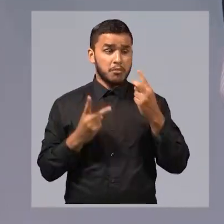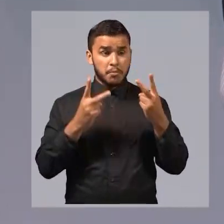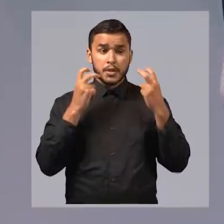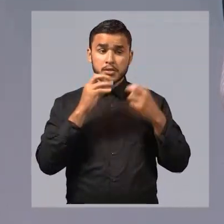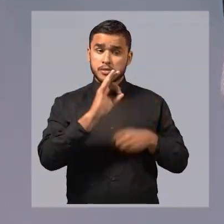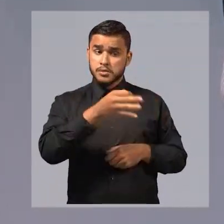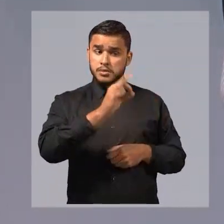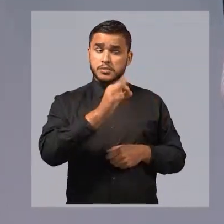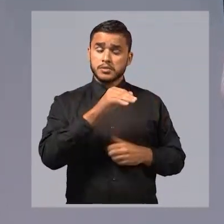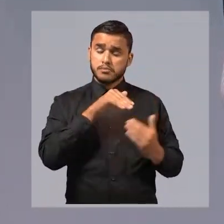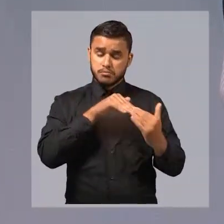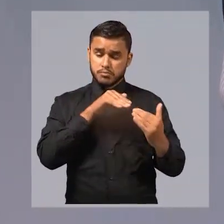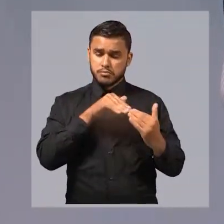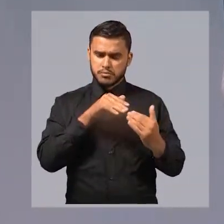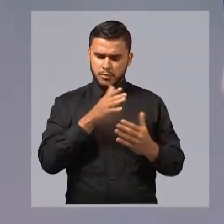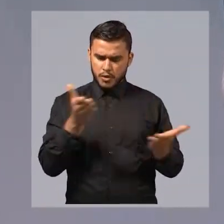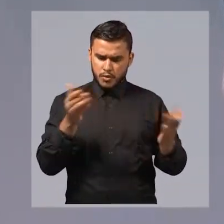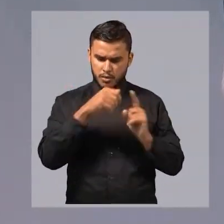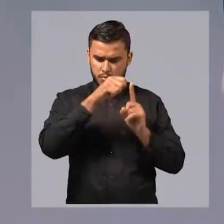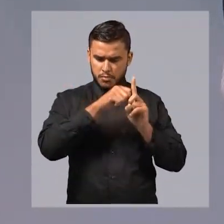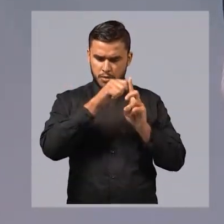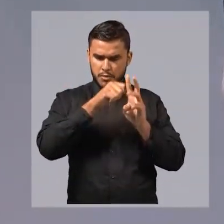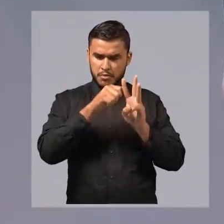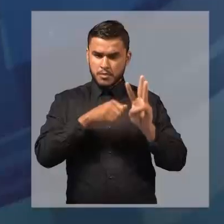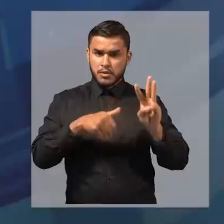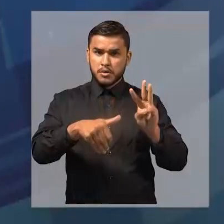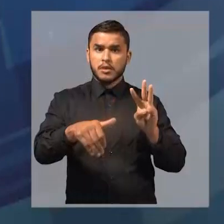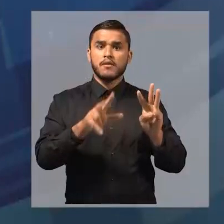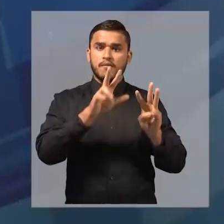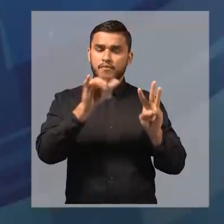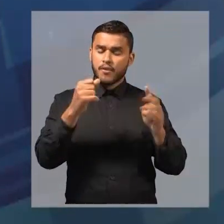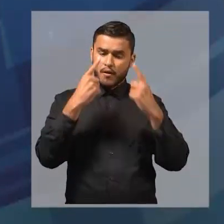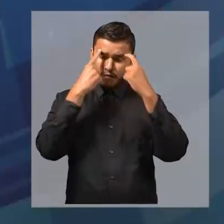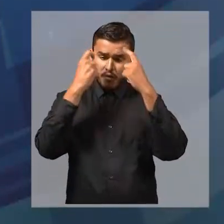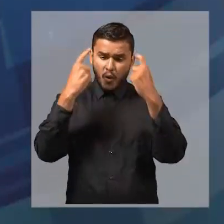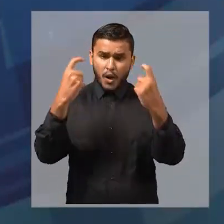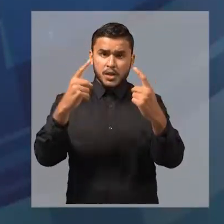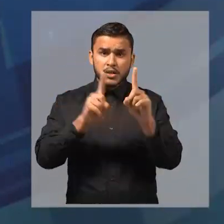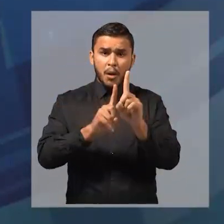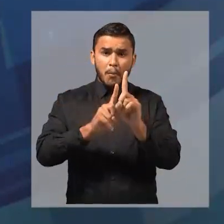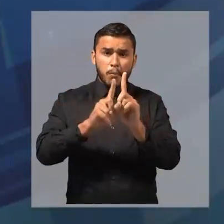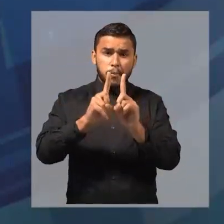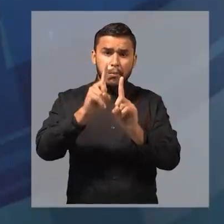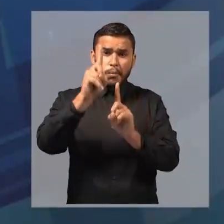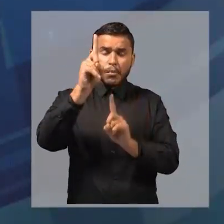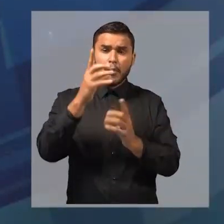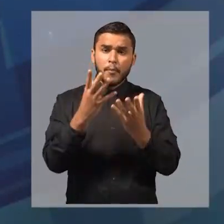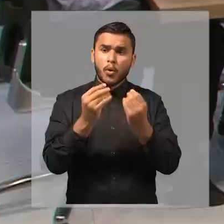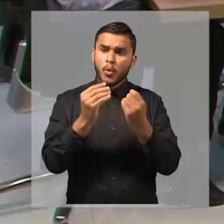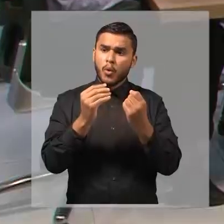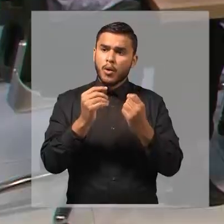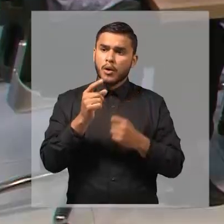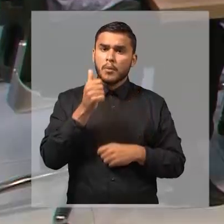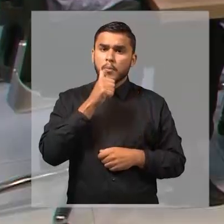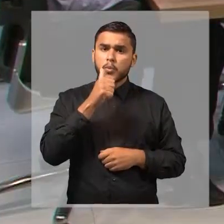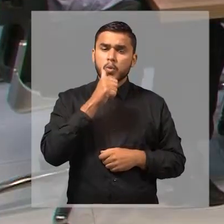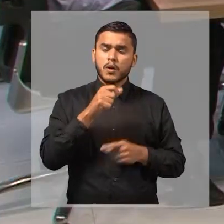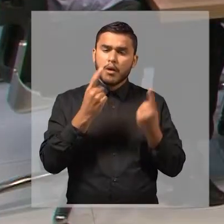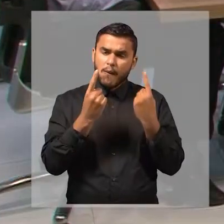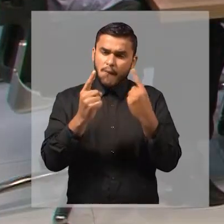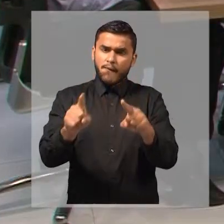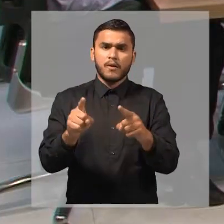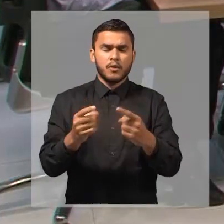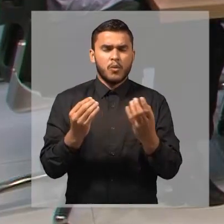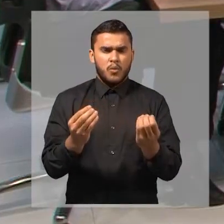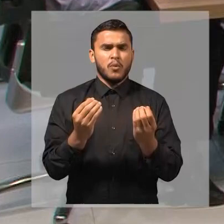nos 3 primeiros meses, um aumento estupendo nas estatísticas referentes à violência contra a mulher. Então, não é uma coisa isolada. É um péssimo